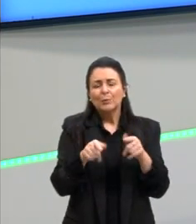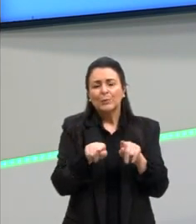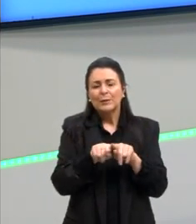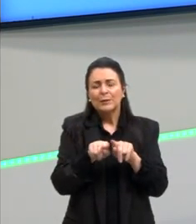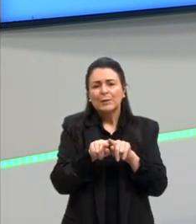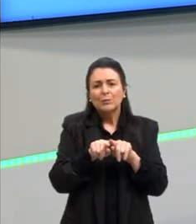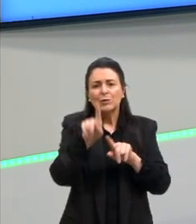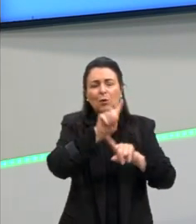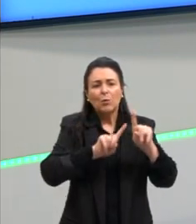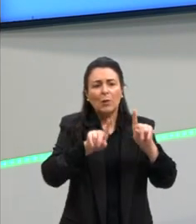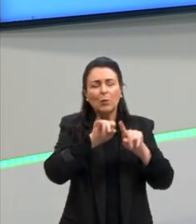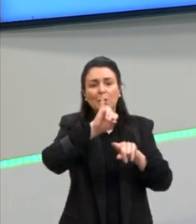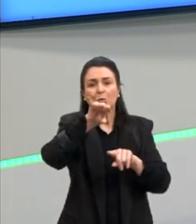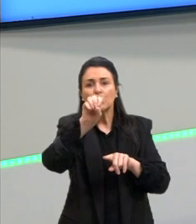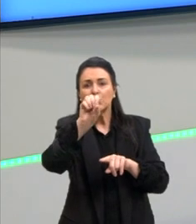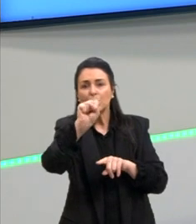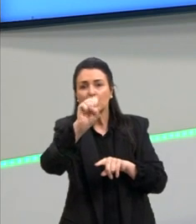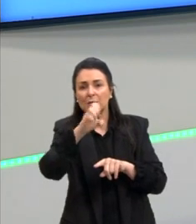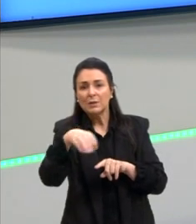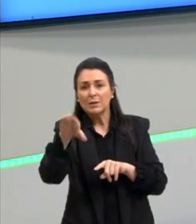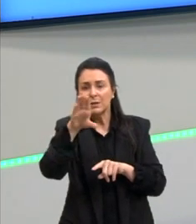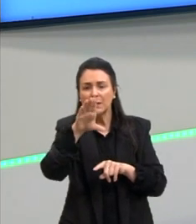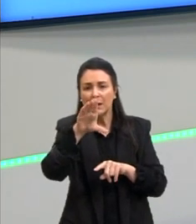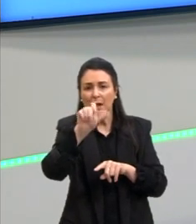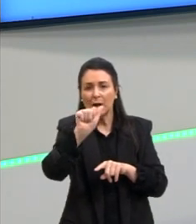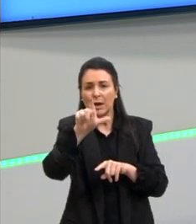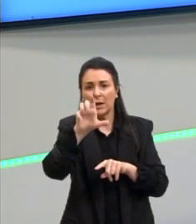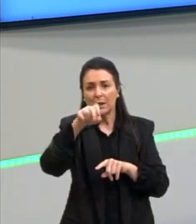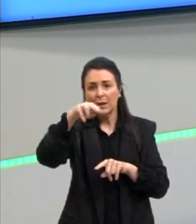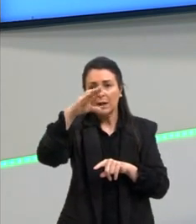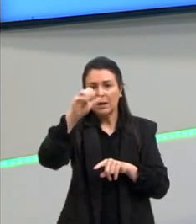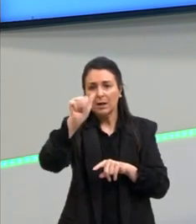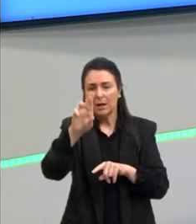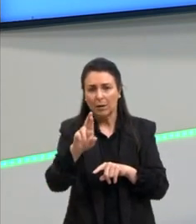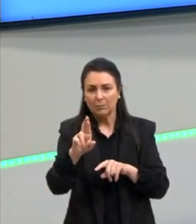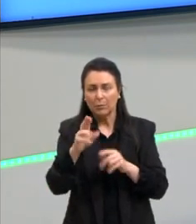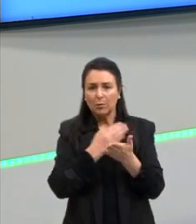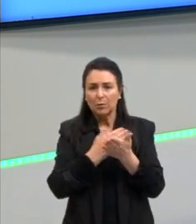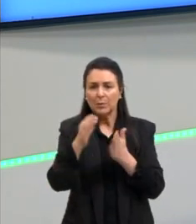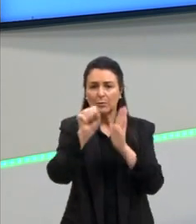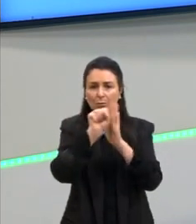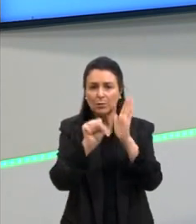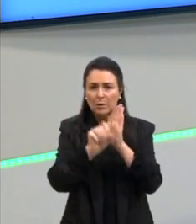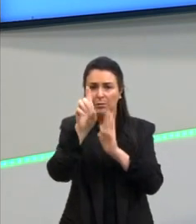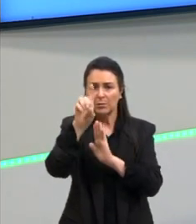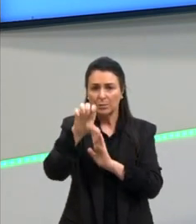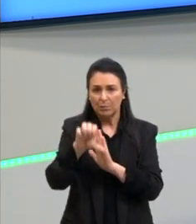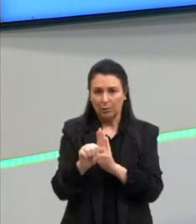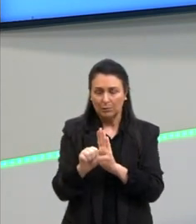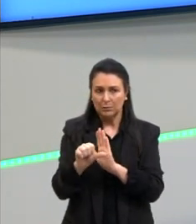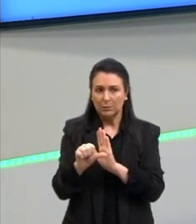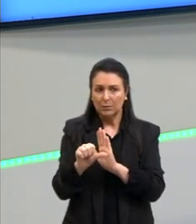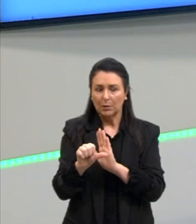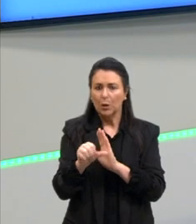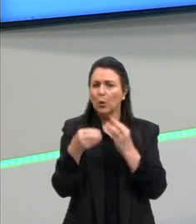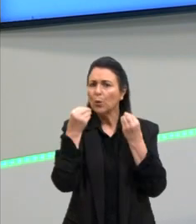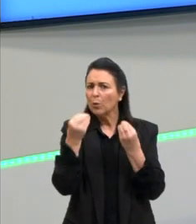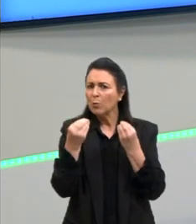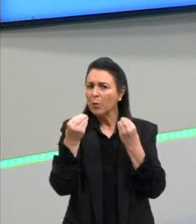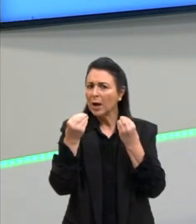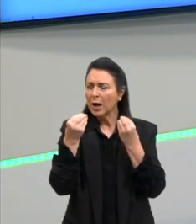do José de Alencar início do século 19 ele pênis século 19 que a gente tem lá a gente tem uma postura da mulher como é a